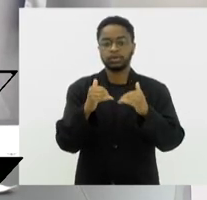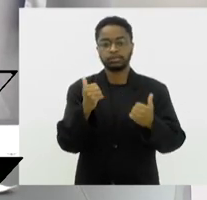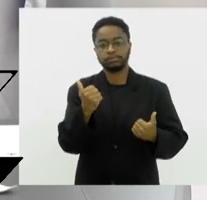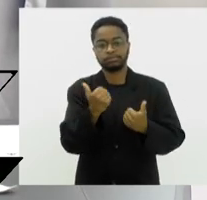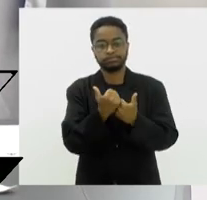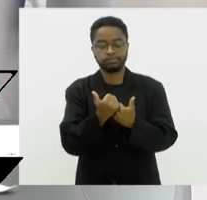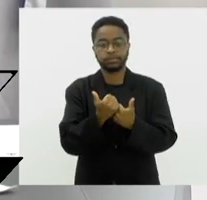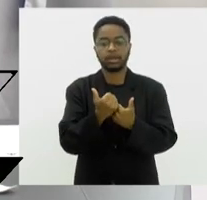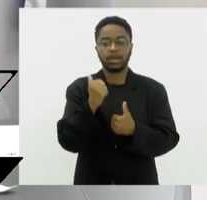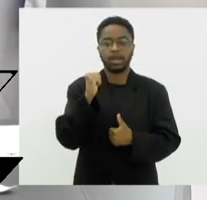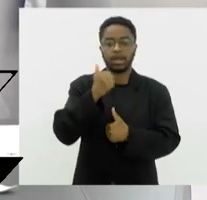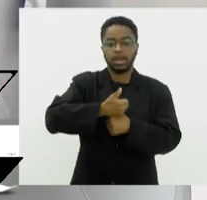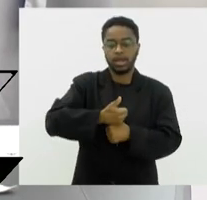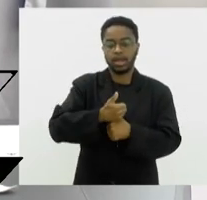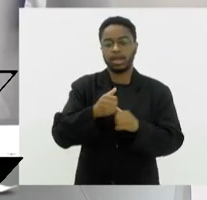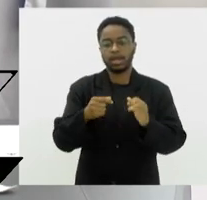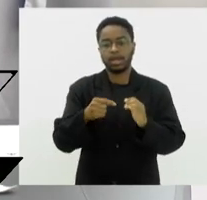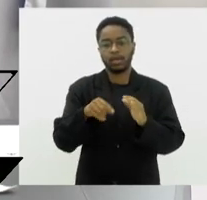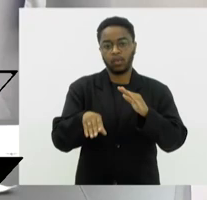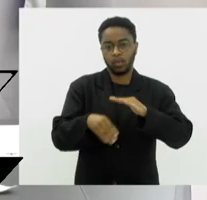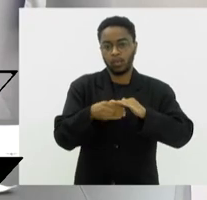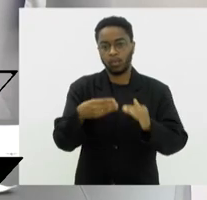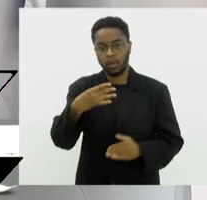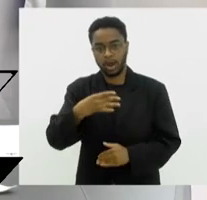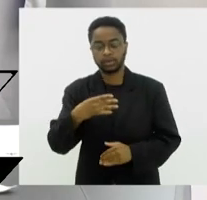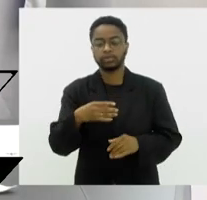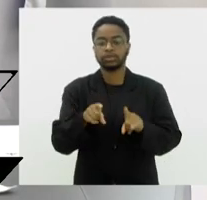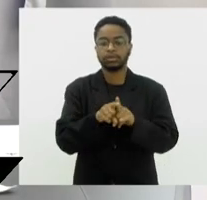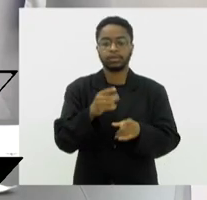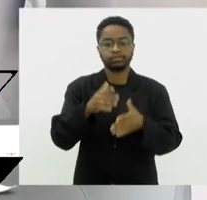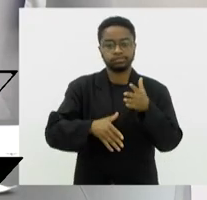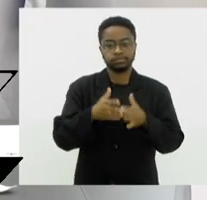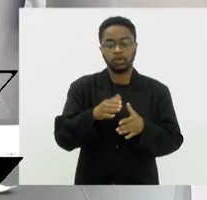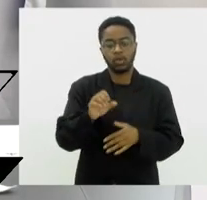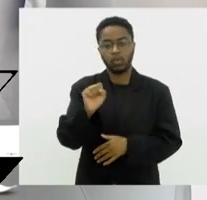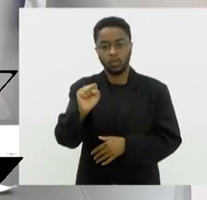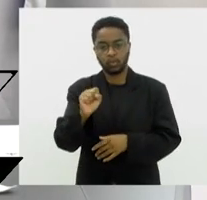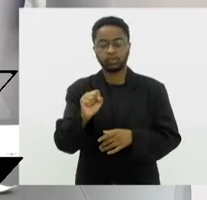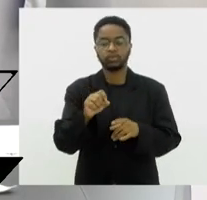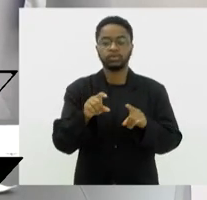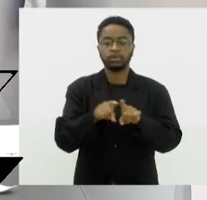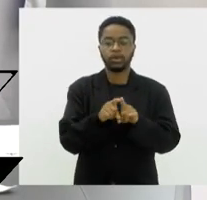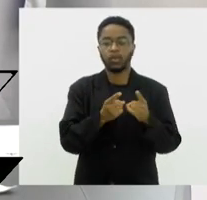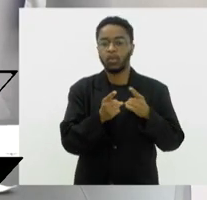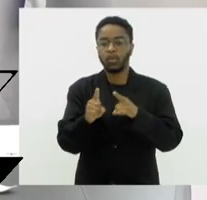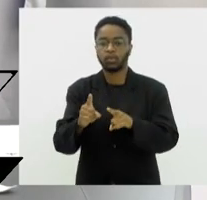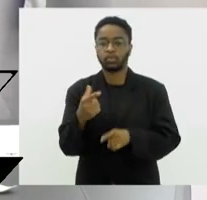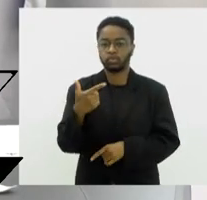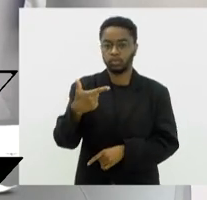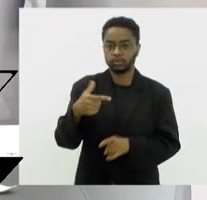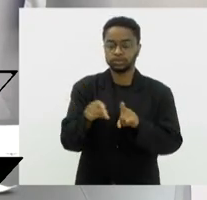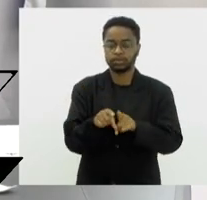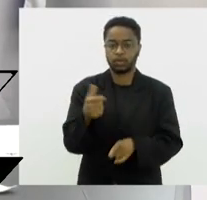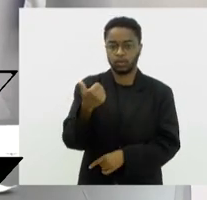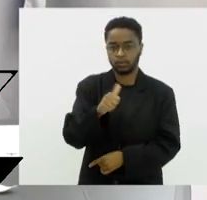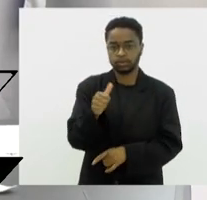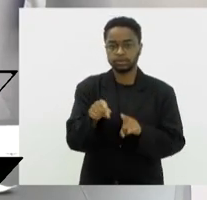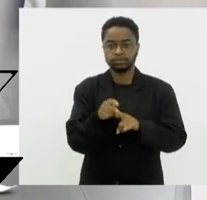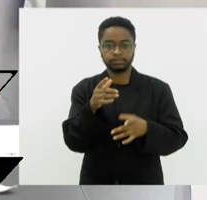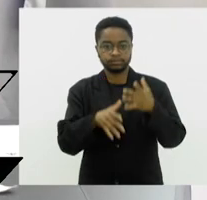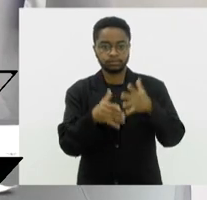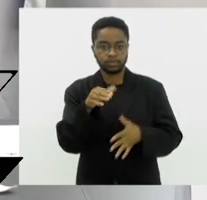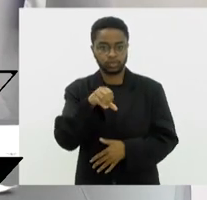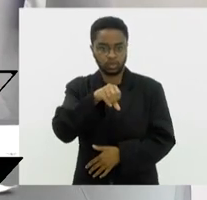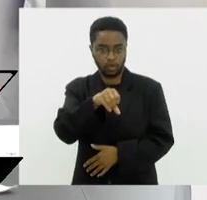emenda 4, prejudicada a emenda 8 pela aprovação da emenda 4, contrário à emenda 2 e 11, prejudicada a emenda 9